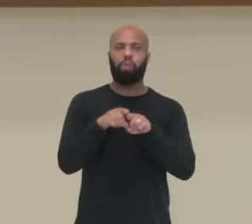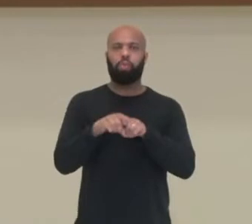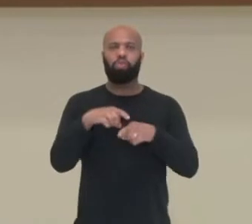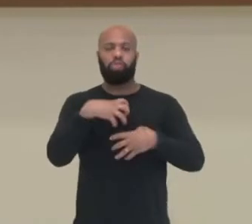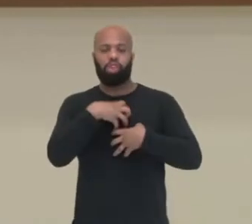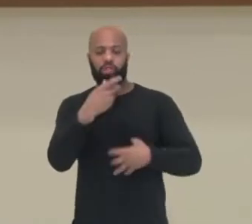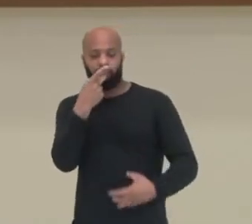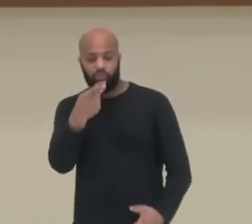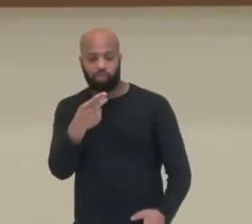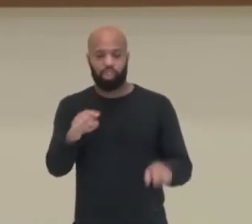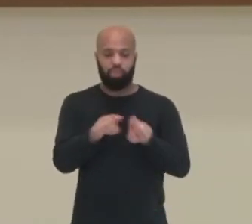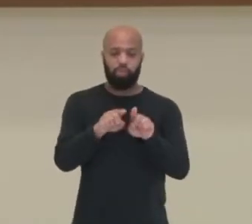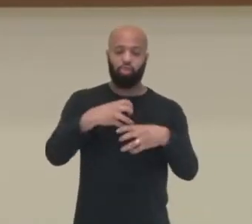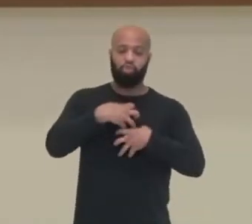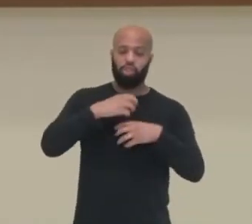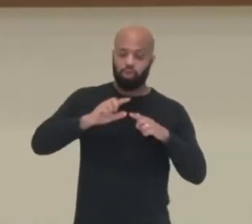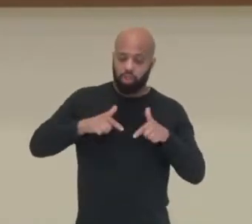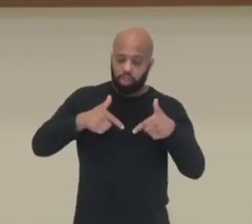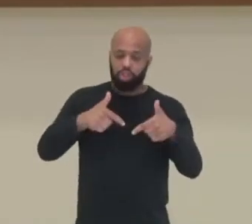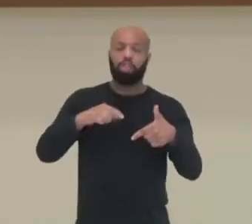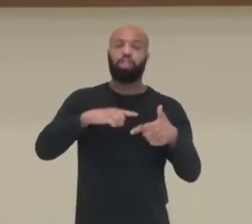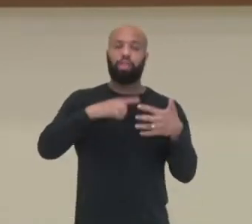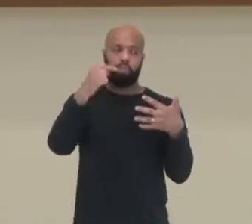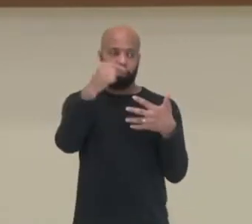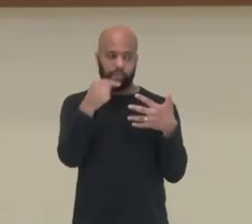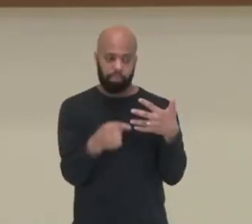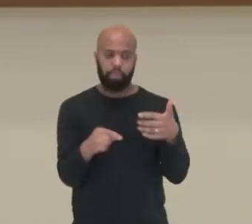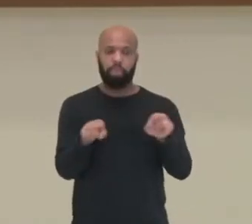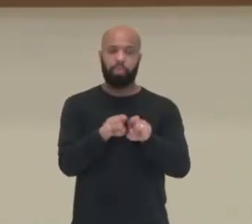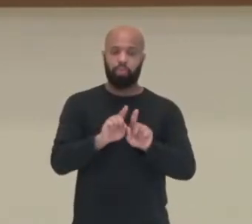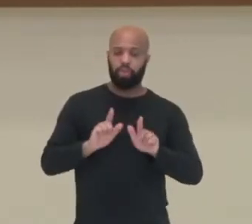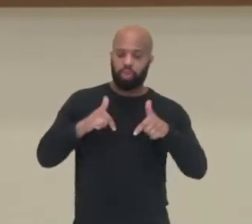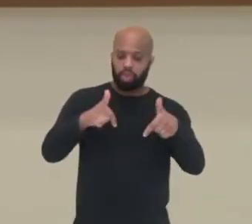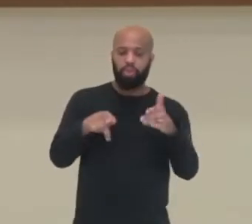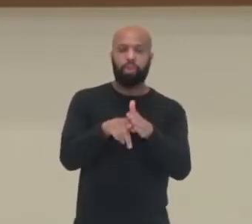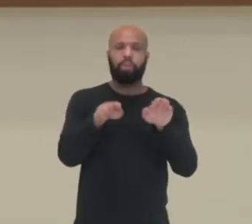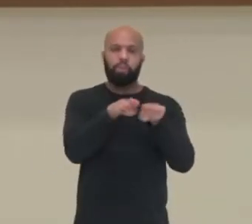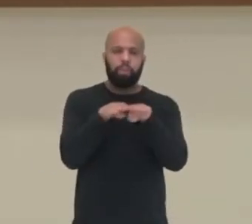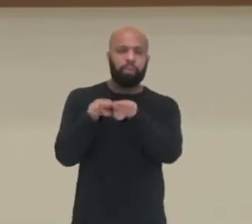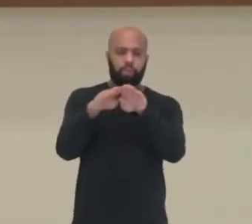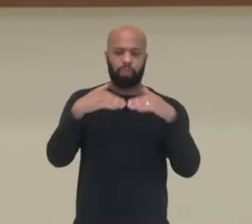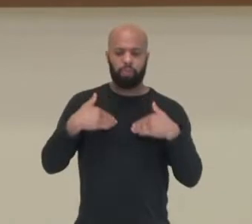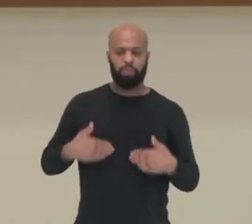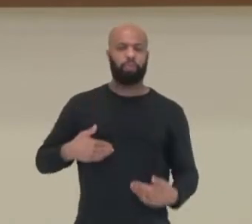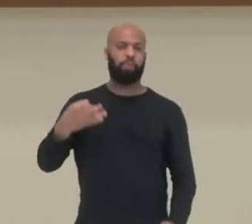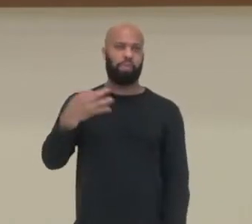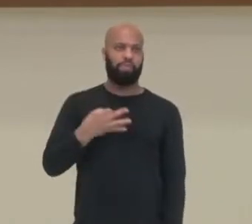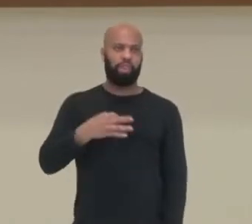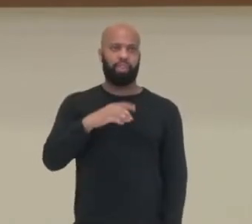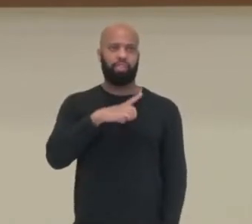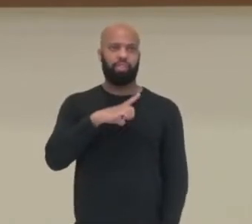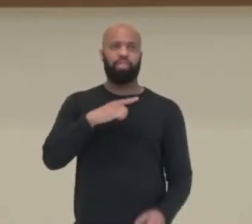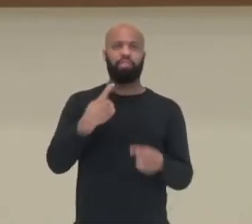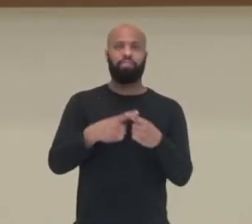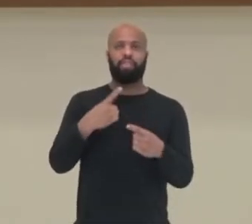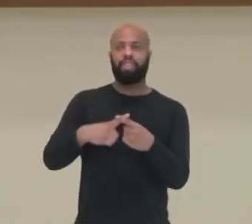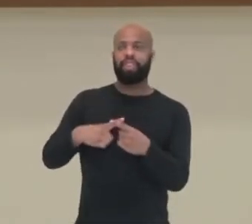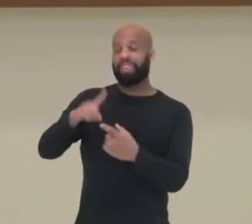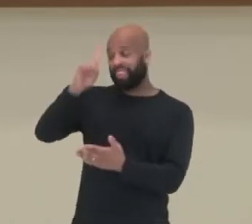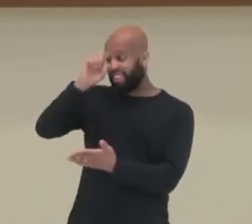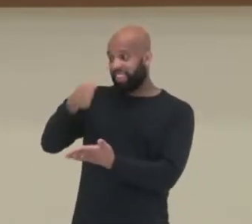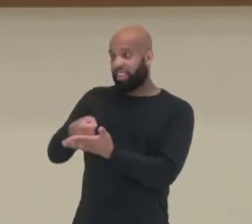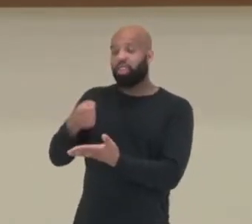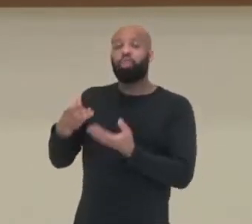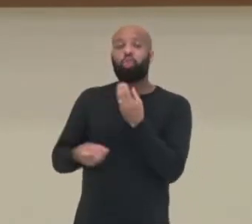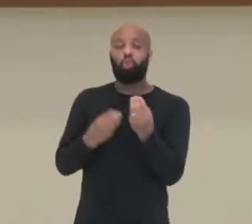agir, além de tudo isso, age também na questão dos padrões corporais ideais. Ela dita como seria